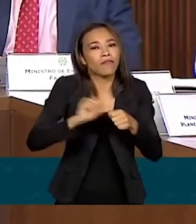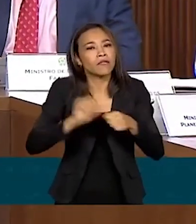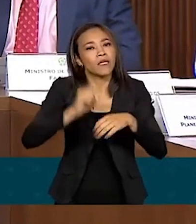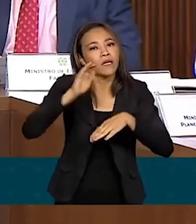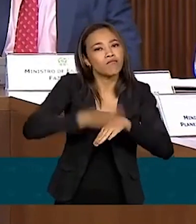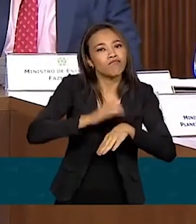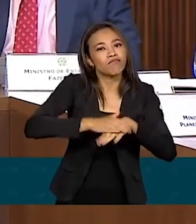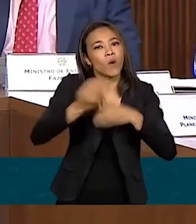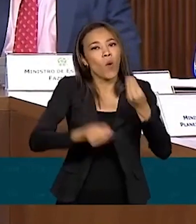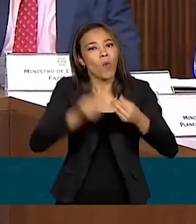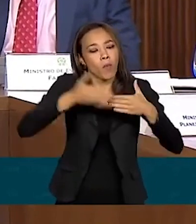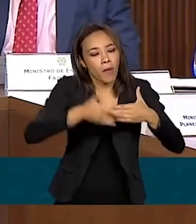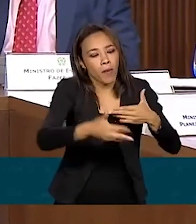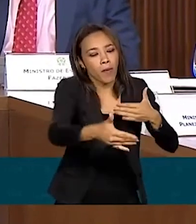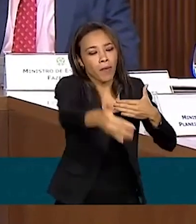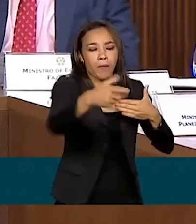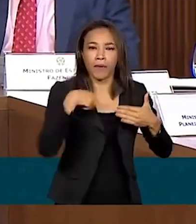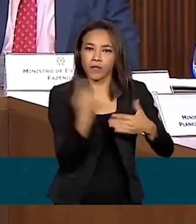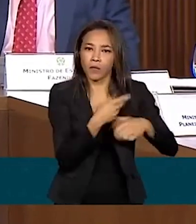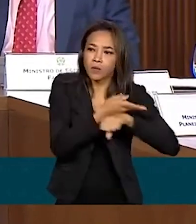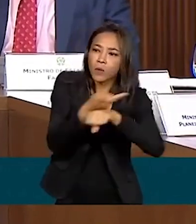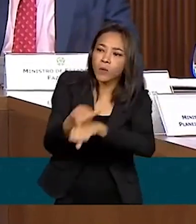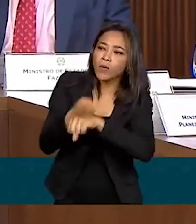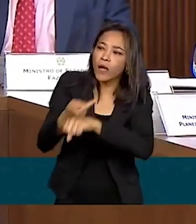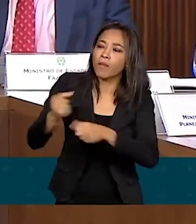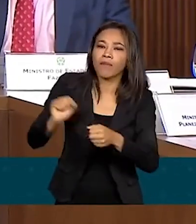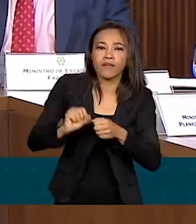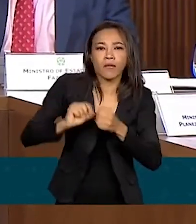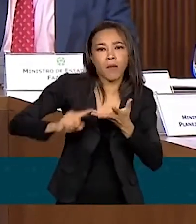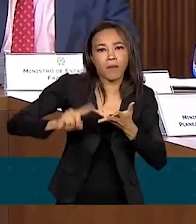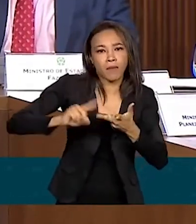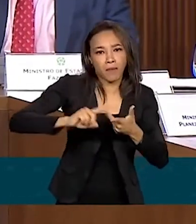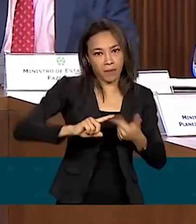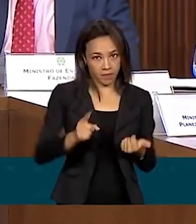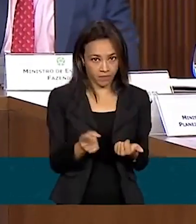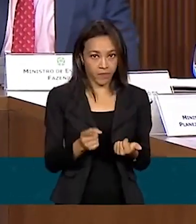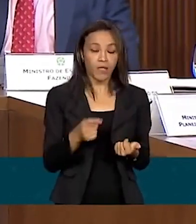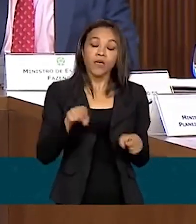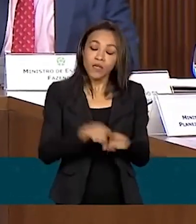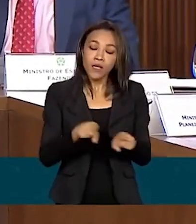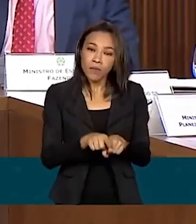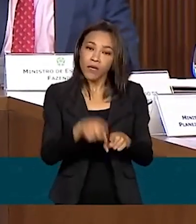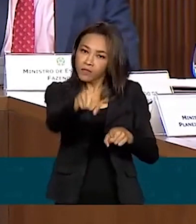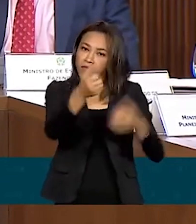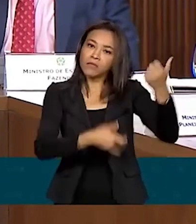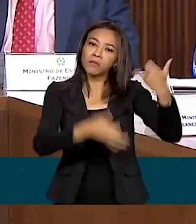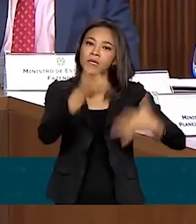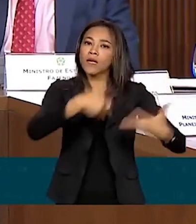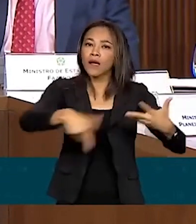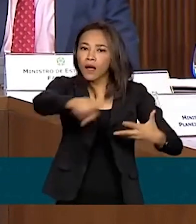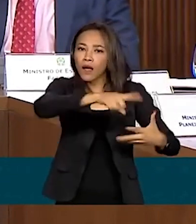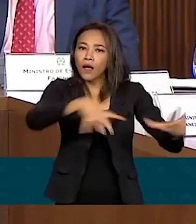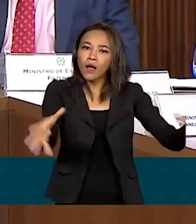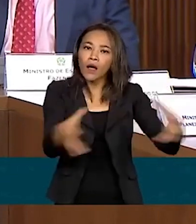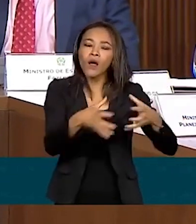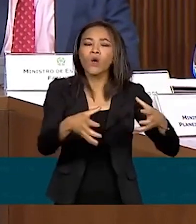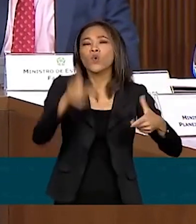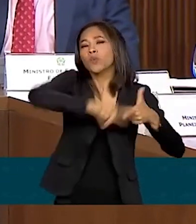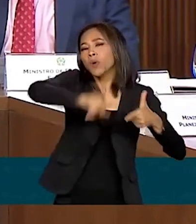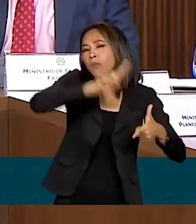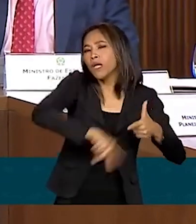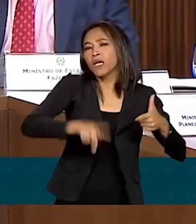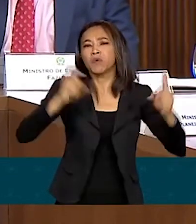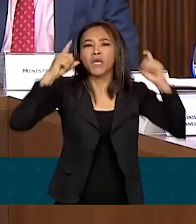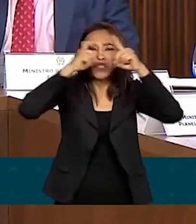vai correr atrás para fazer, para inaugurar, e a dificuldade que vocês estão enfrentando também. Sabe, não tenho medo